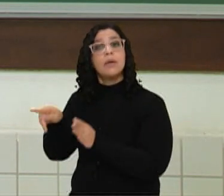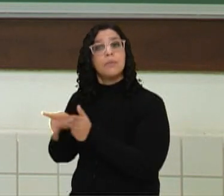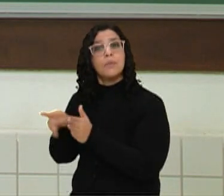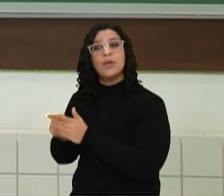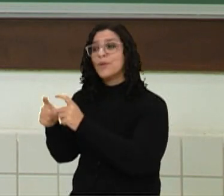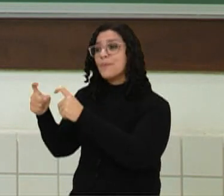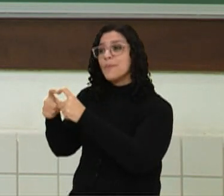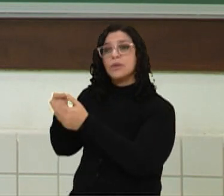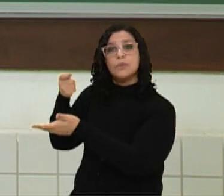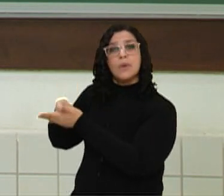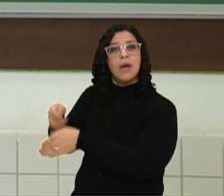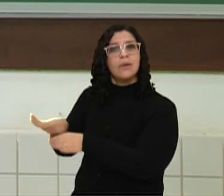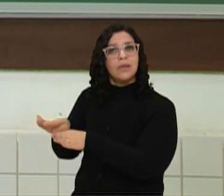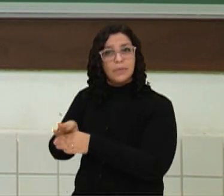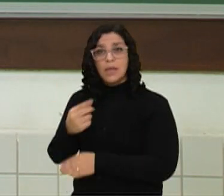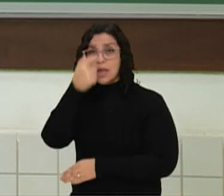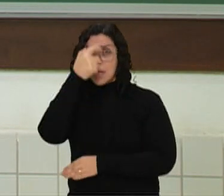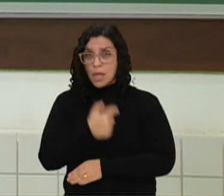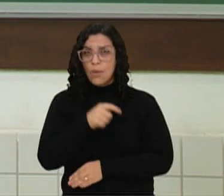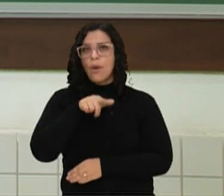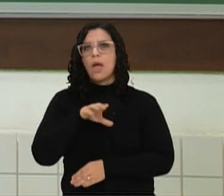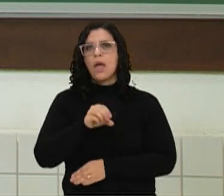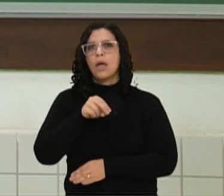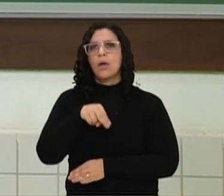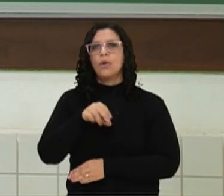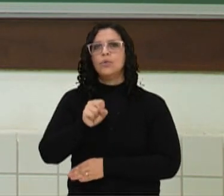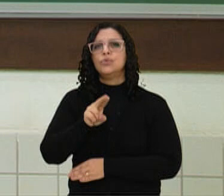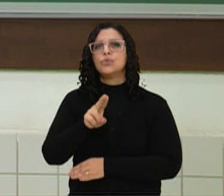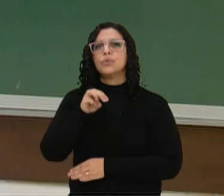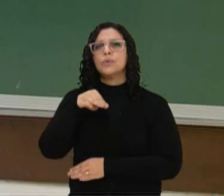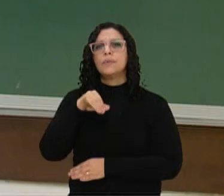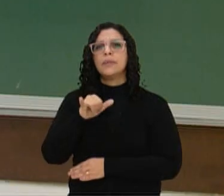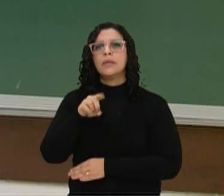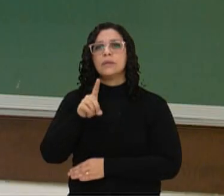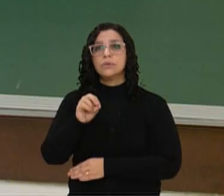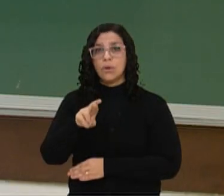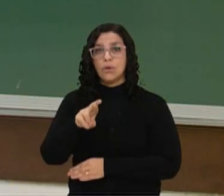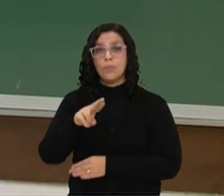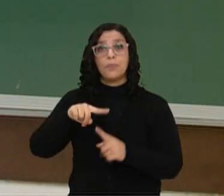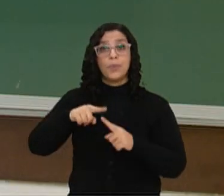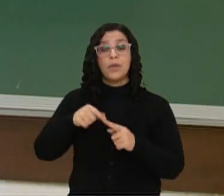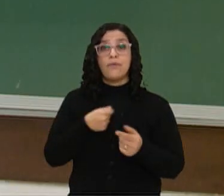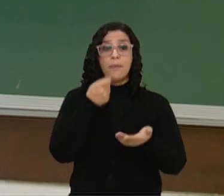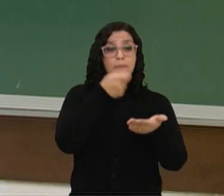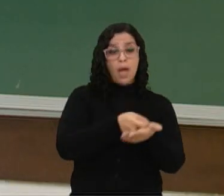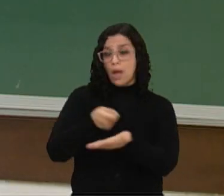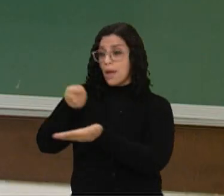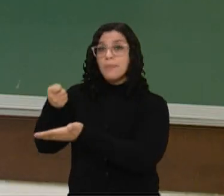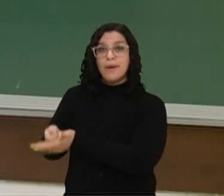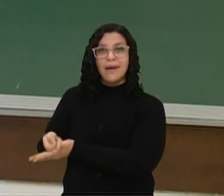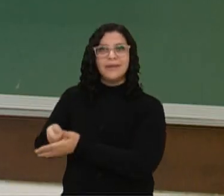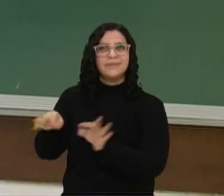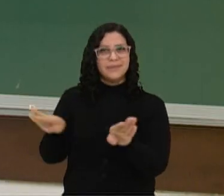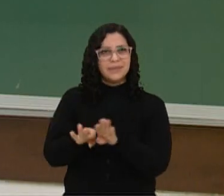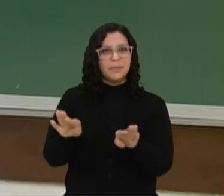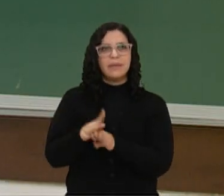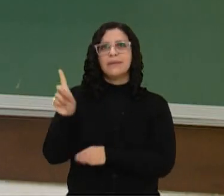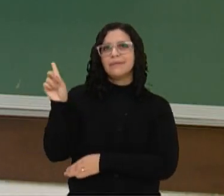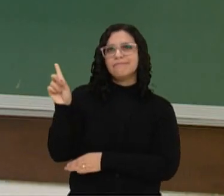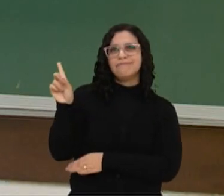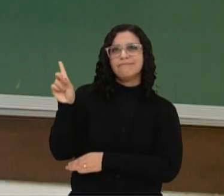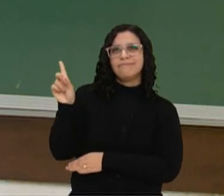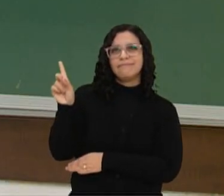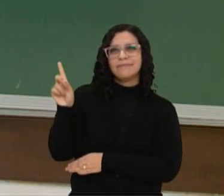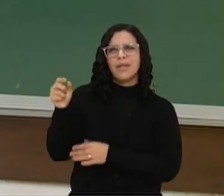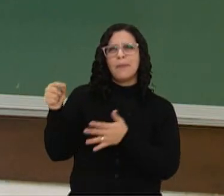eu faço isso, eu estou agindo como um consumidor. E aí, nós temos exemplos ali dentro do comércio das atividades